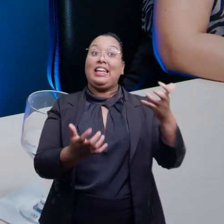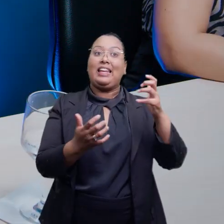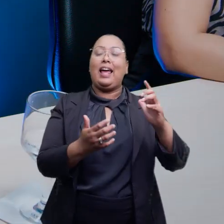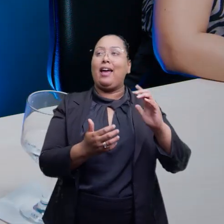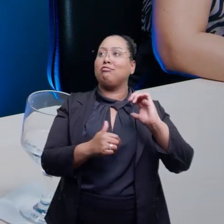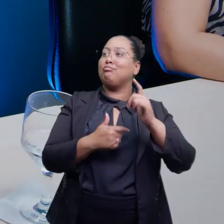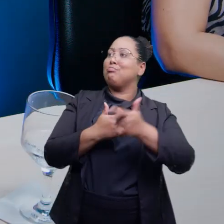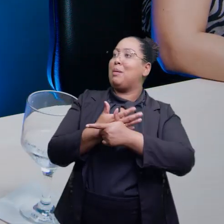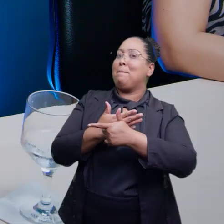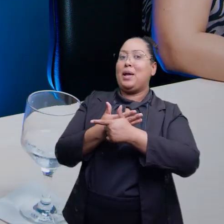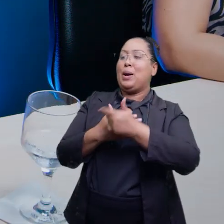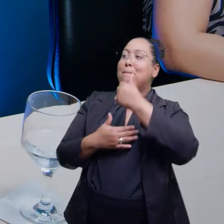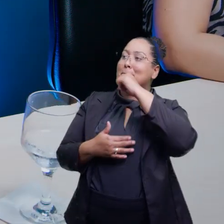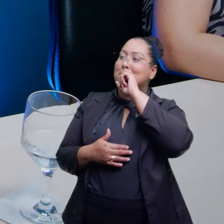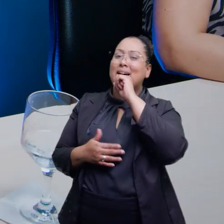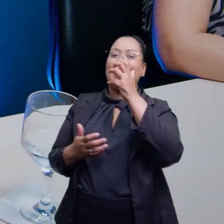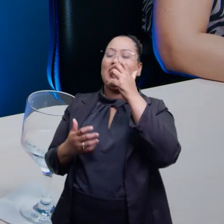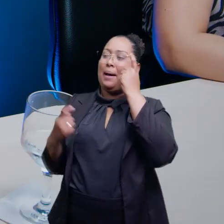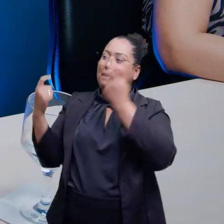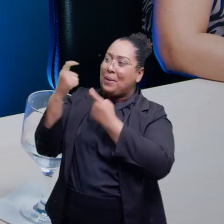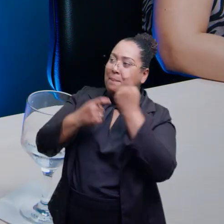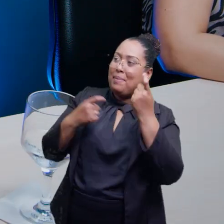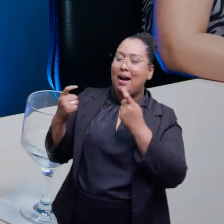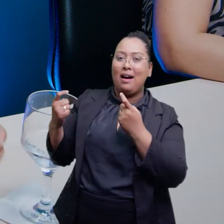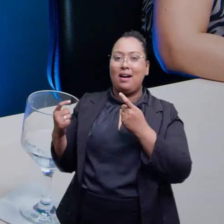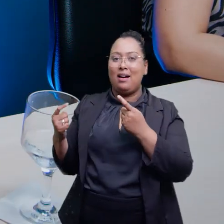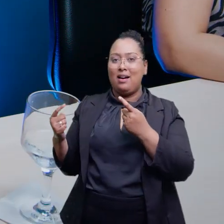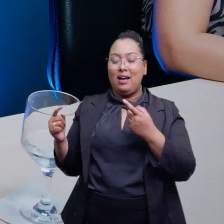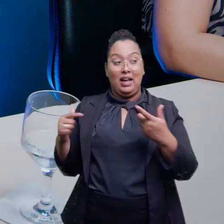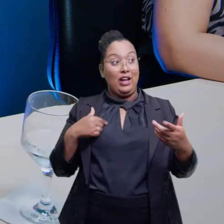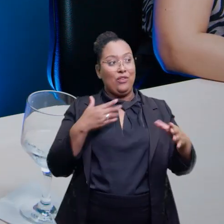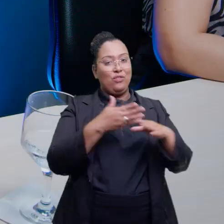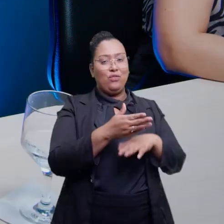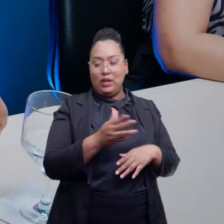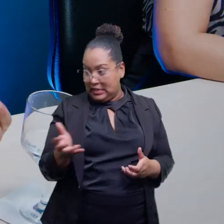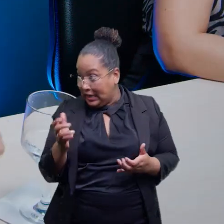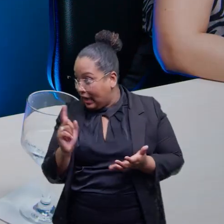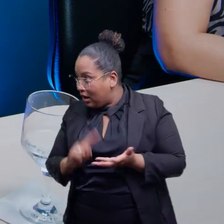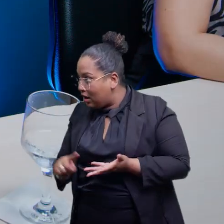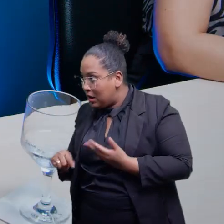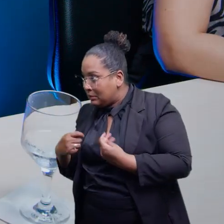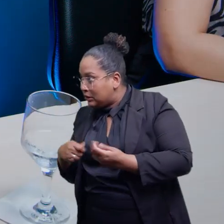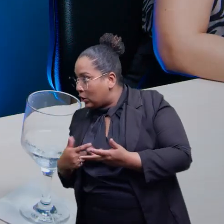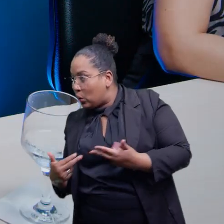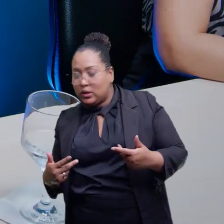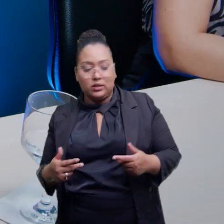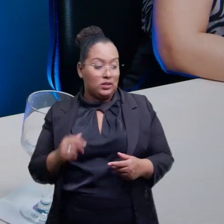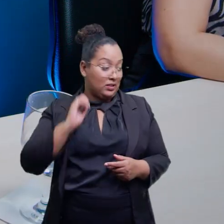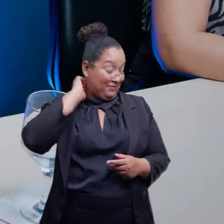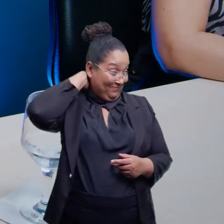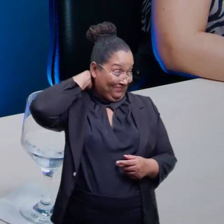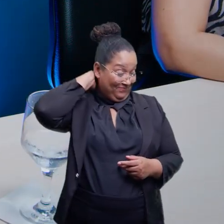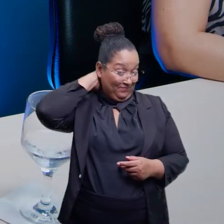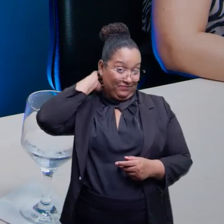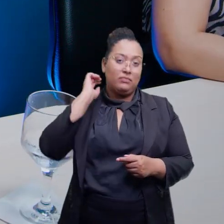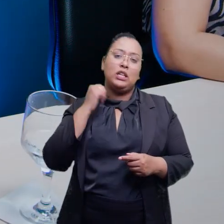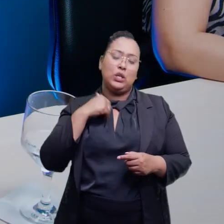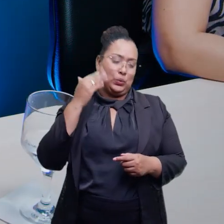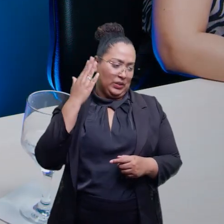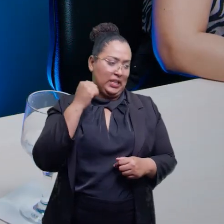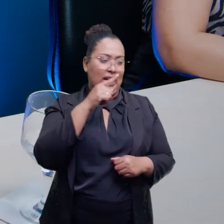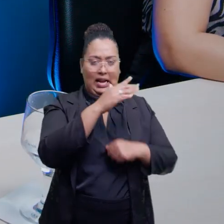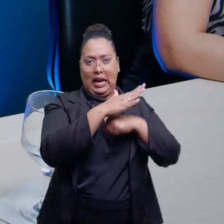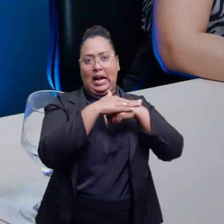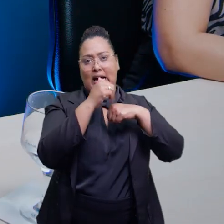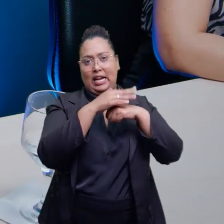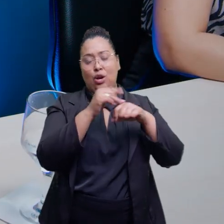o papel de mãe, de preocupar, de quando eu estava lá, nossa, você precisa disso, você precisa daquilo, o que é que você precisa? E eu entendo o